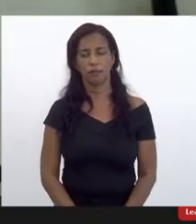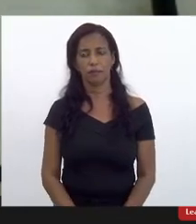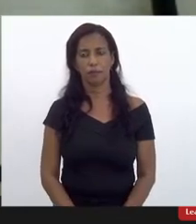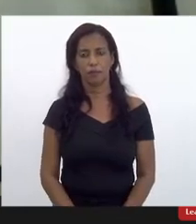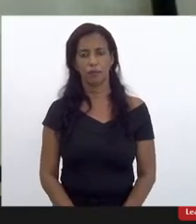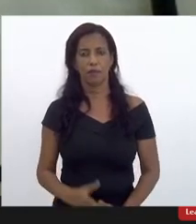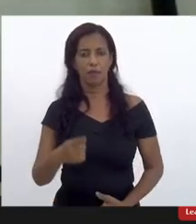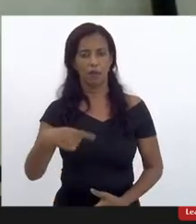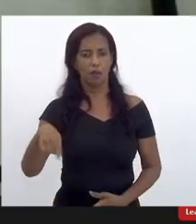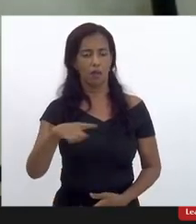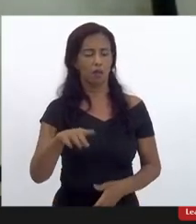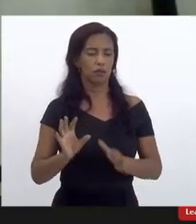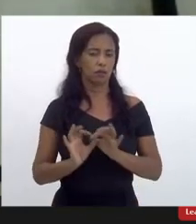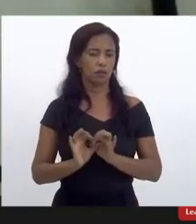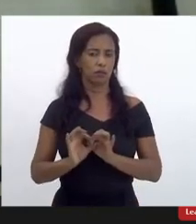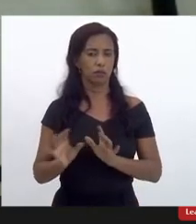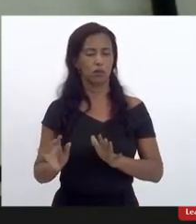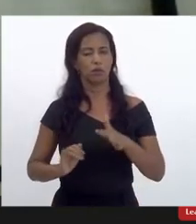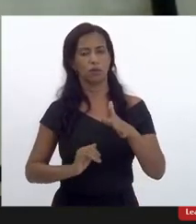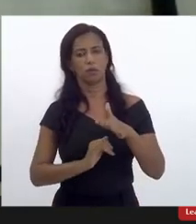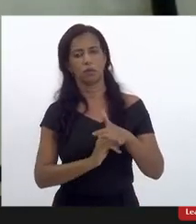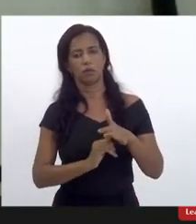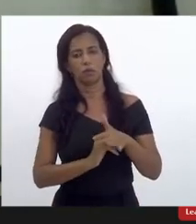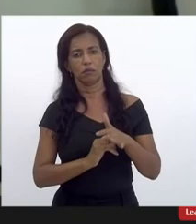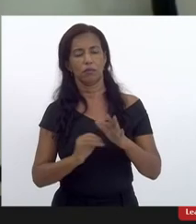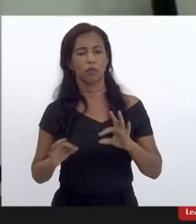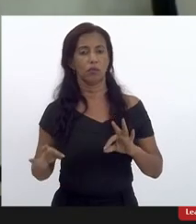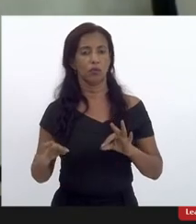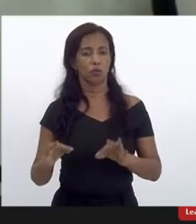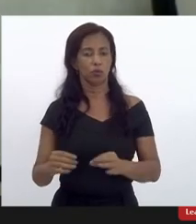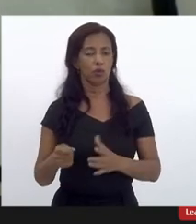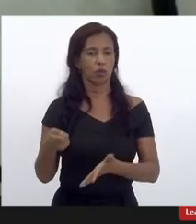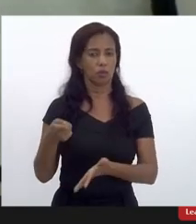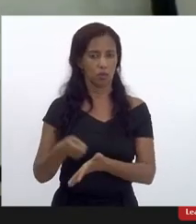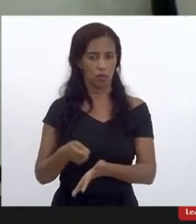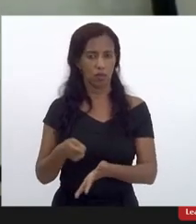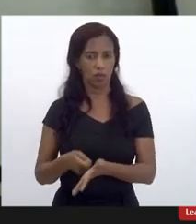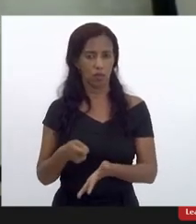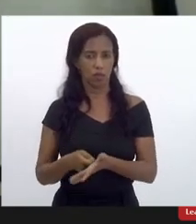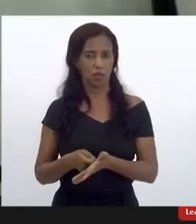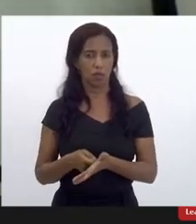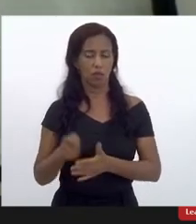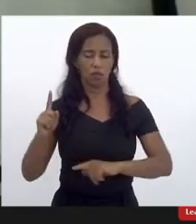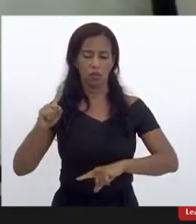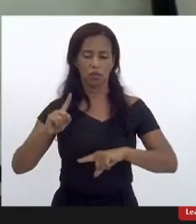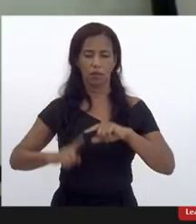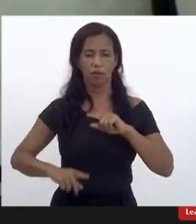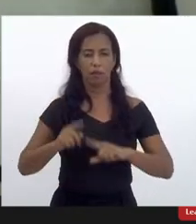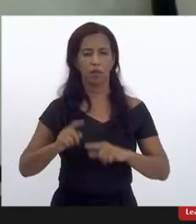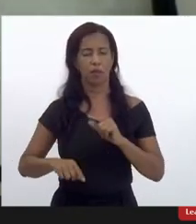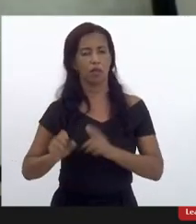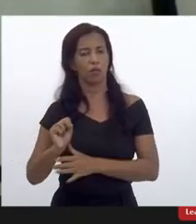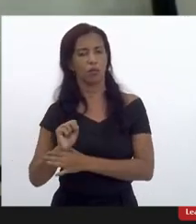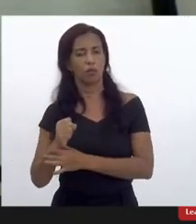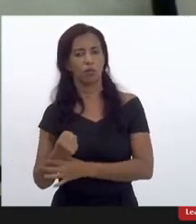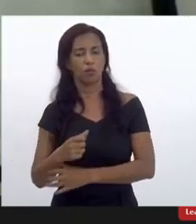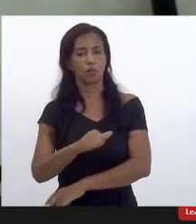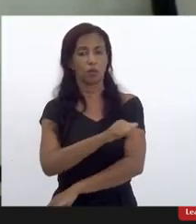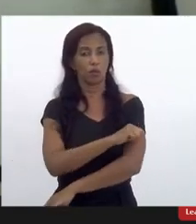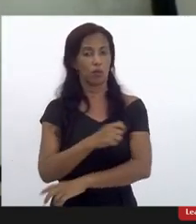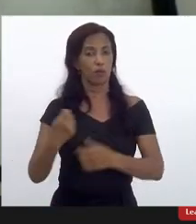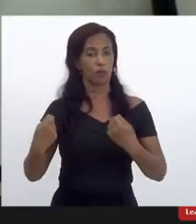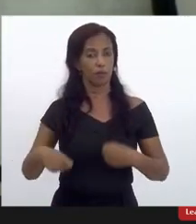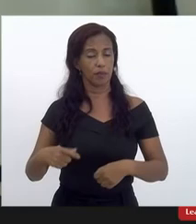a essas liberações das instituições e toda a exigência de material de segurança que o aluno tem que